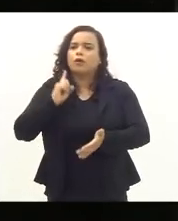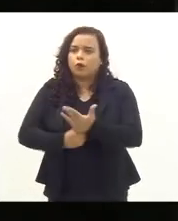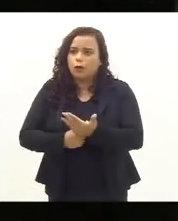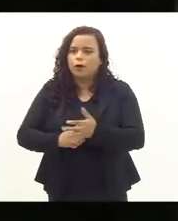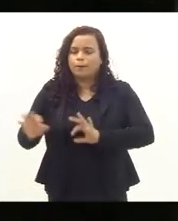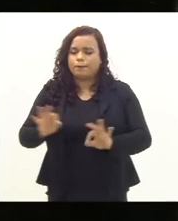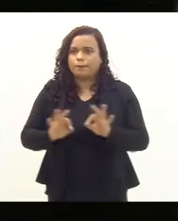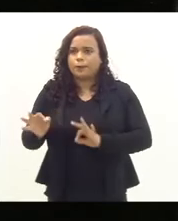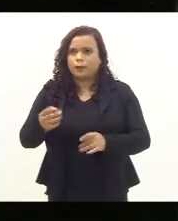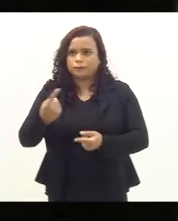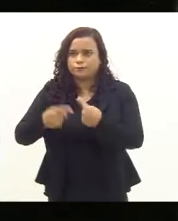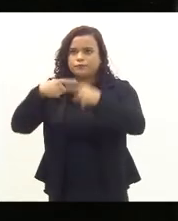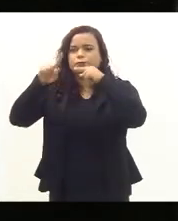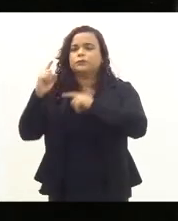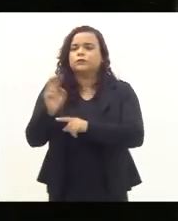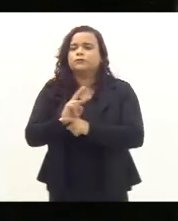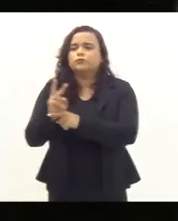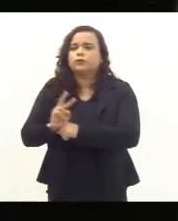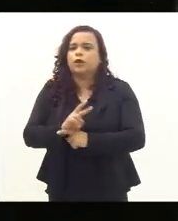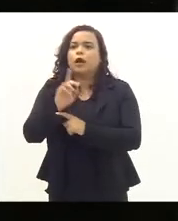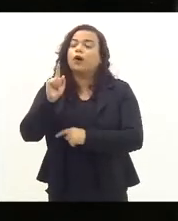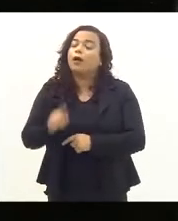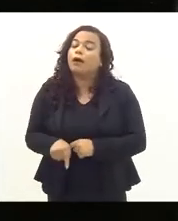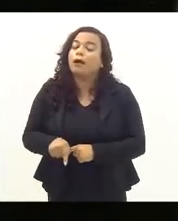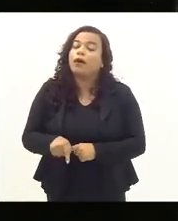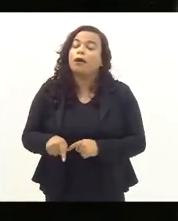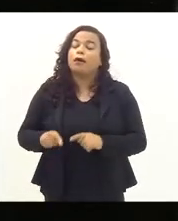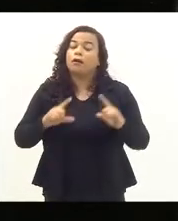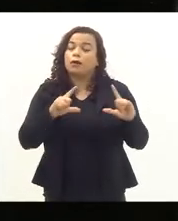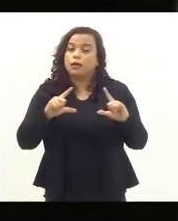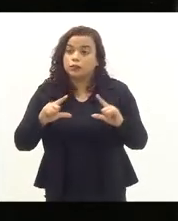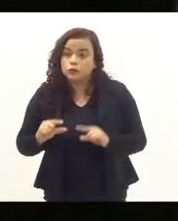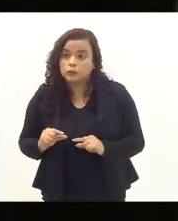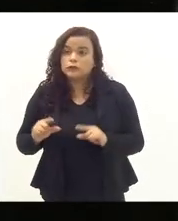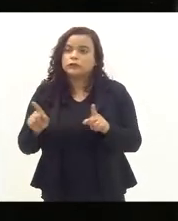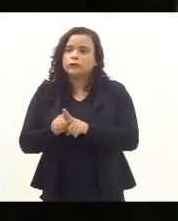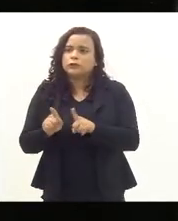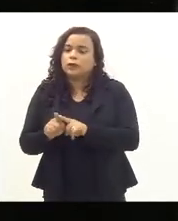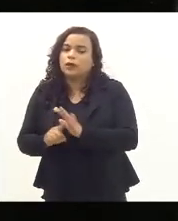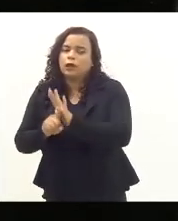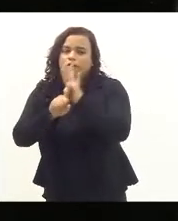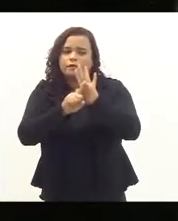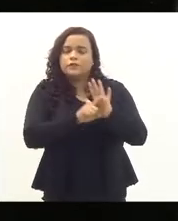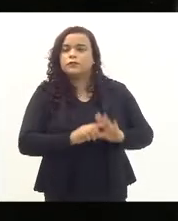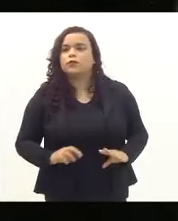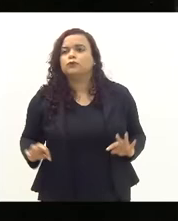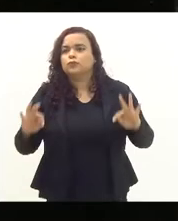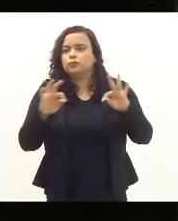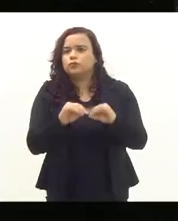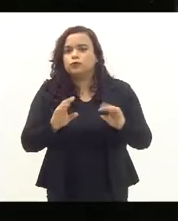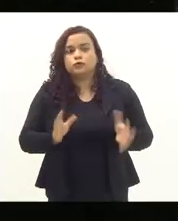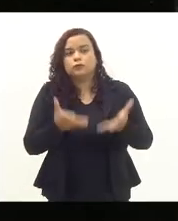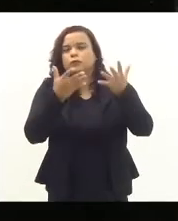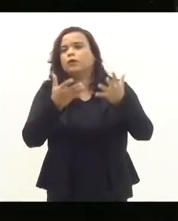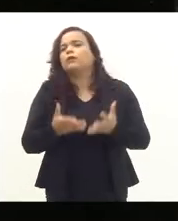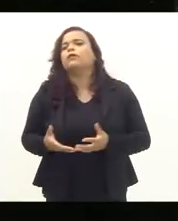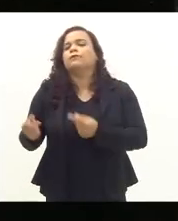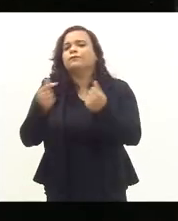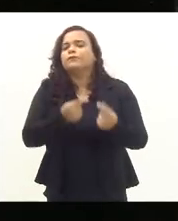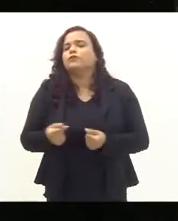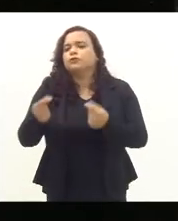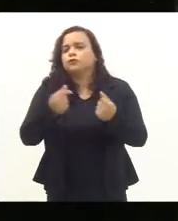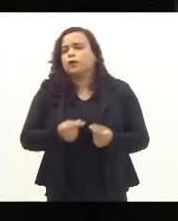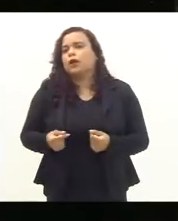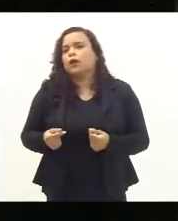de recuperação fiscal a redução EA revisão integral dos incentivos fiscais